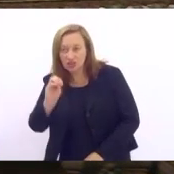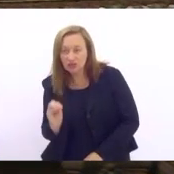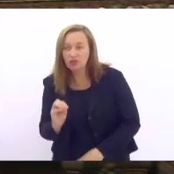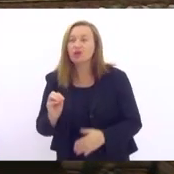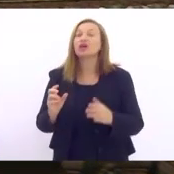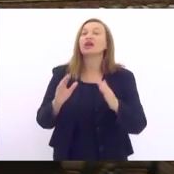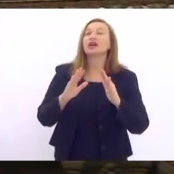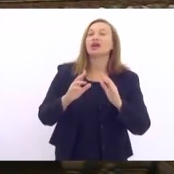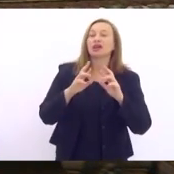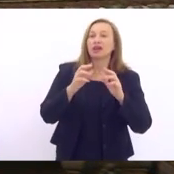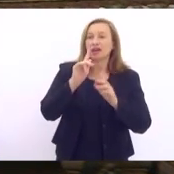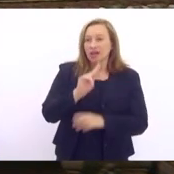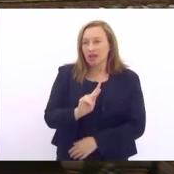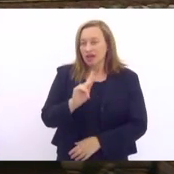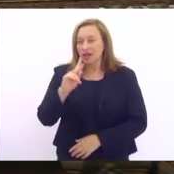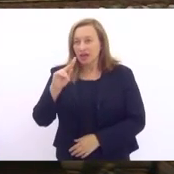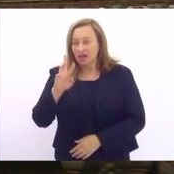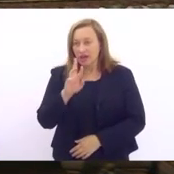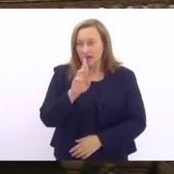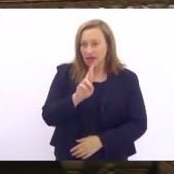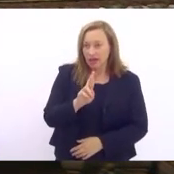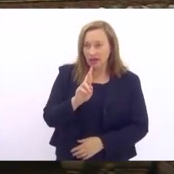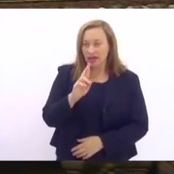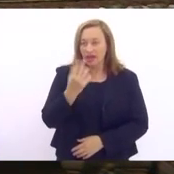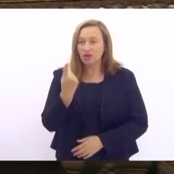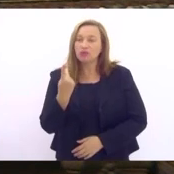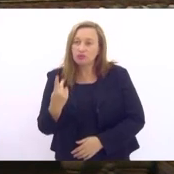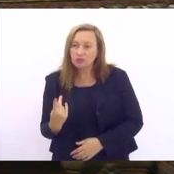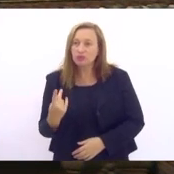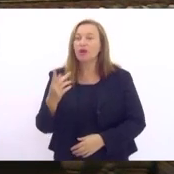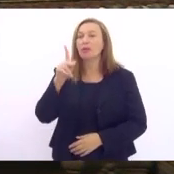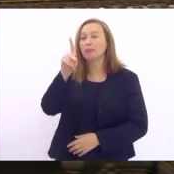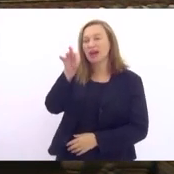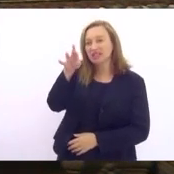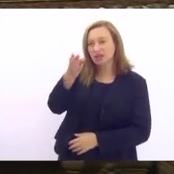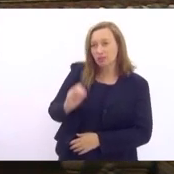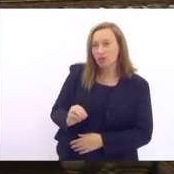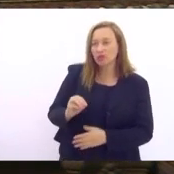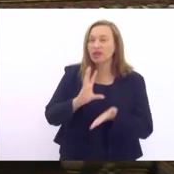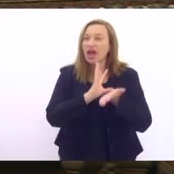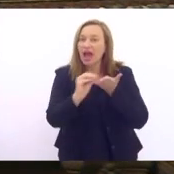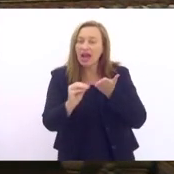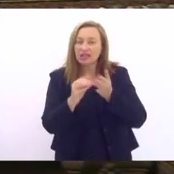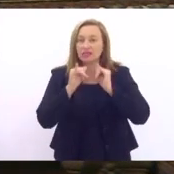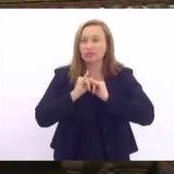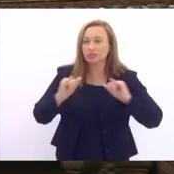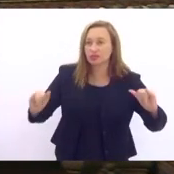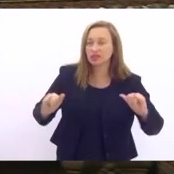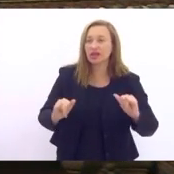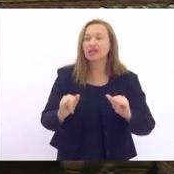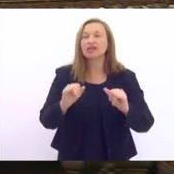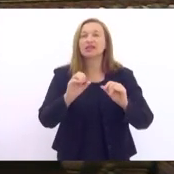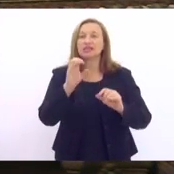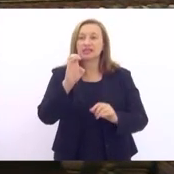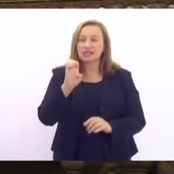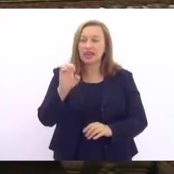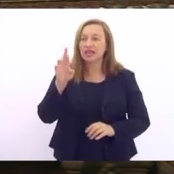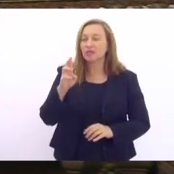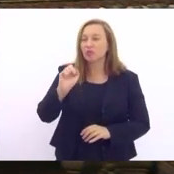Assistência Médica, Patrimônio, Atas e Publicações, Cerimonial, Procuradoria